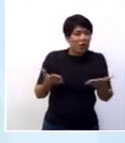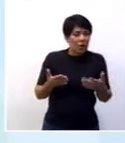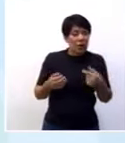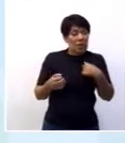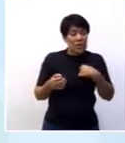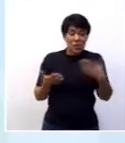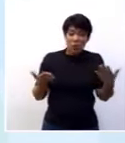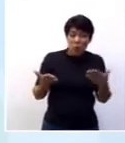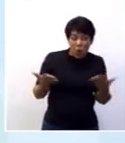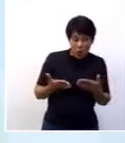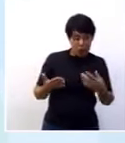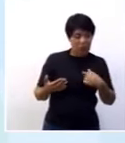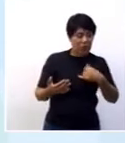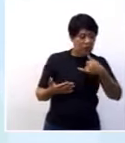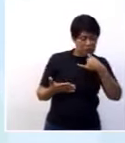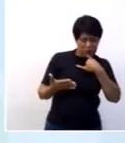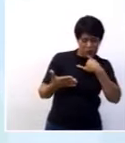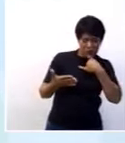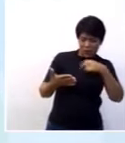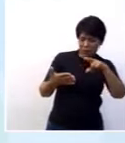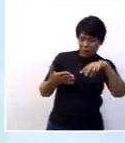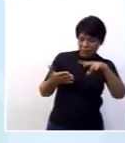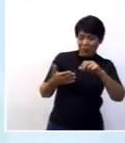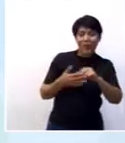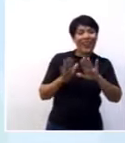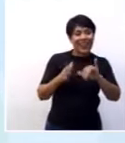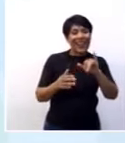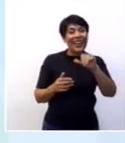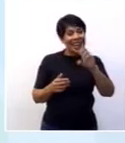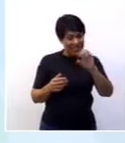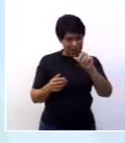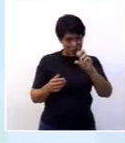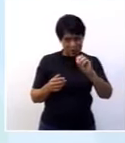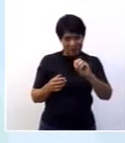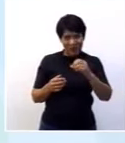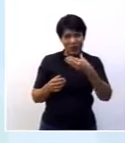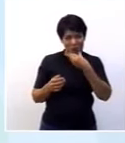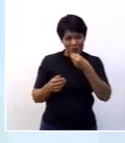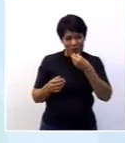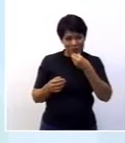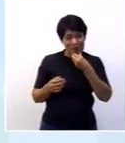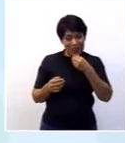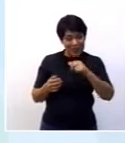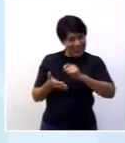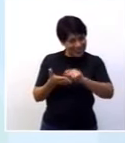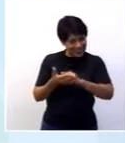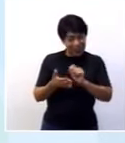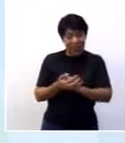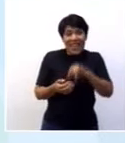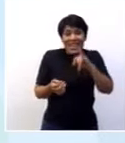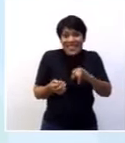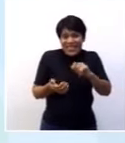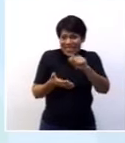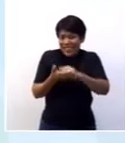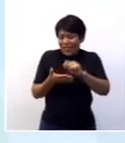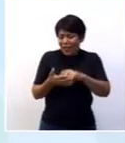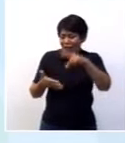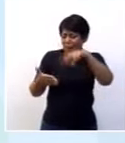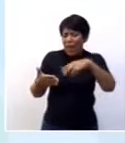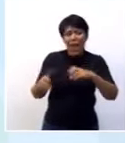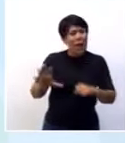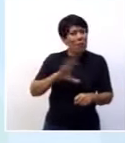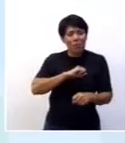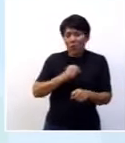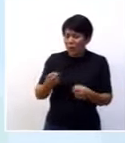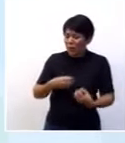momento triste, né? O Ícaro, qualquer poema que ele vá ler sobre amor, nesse momento que ele está, né, professora